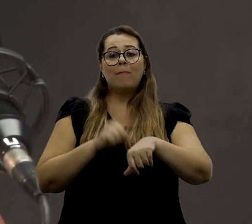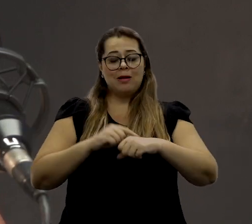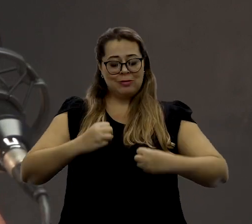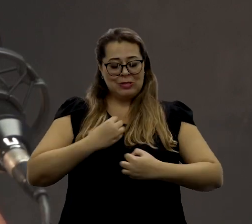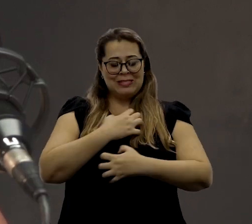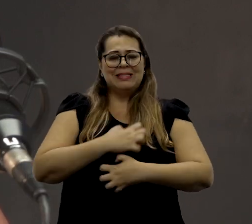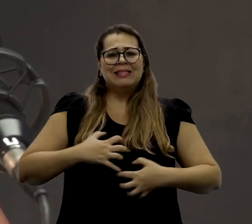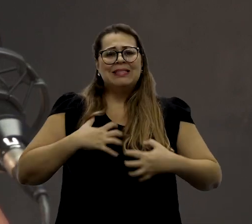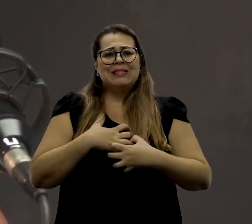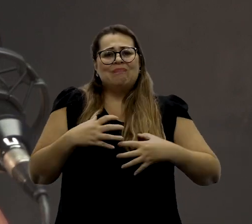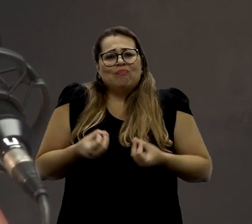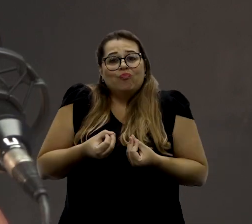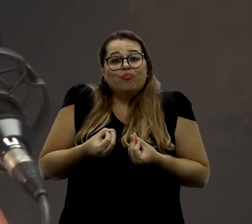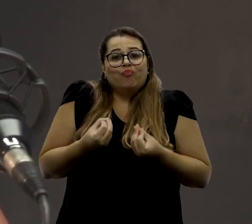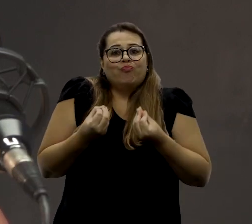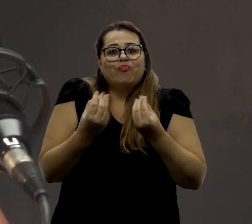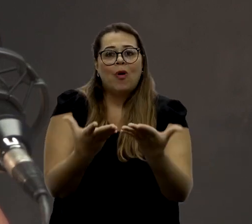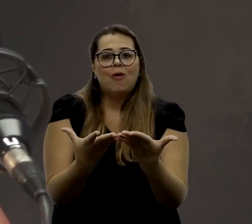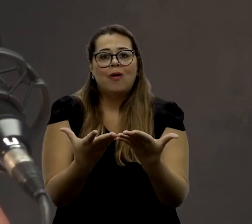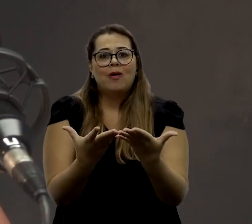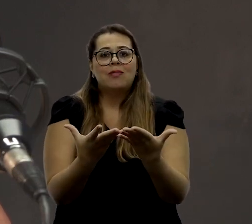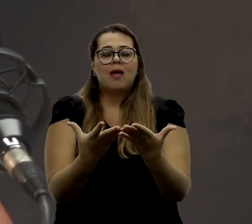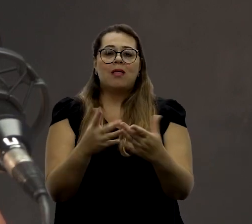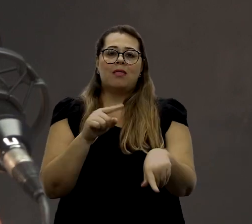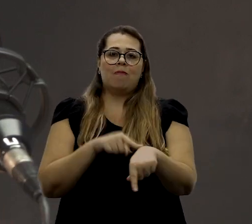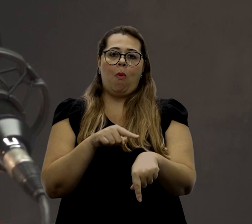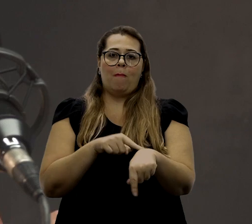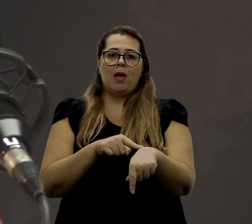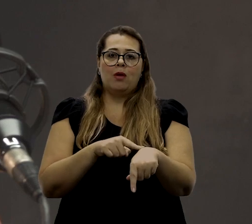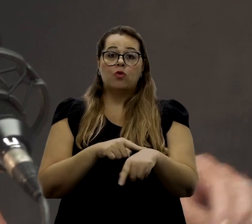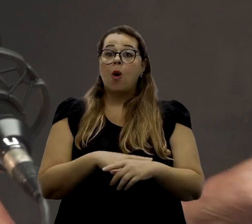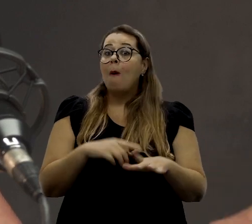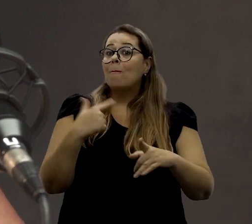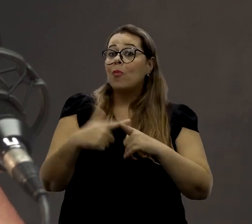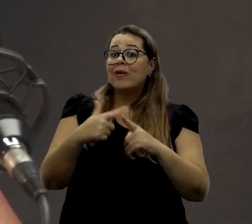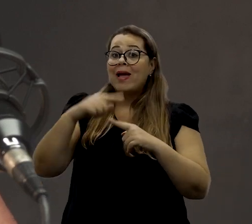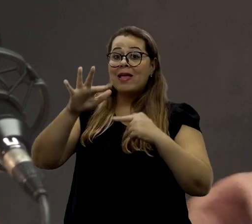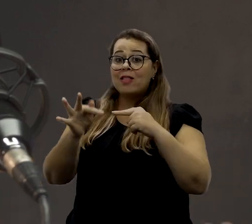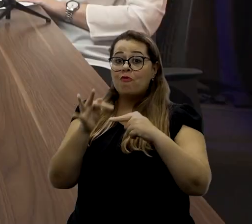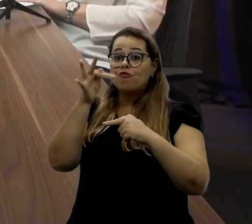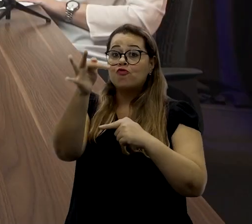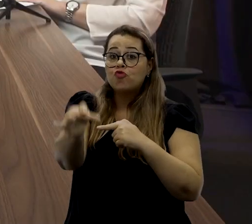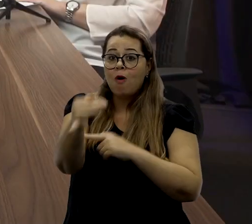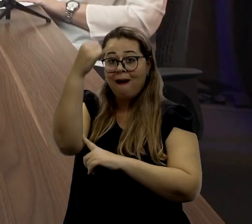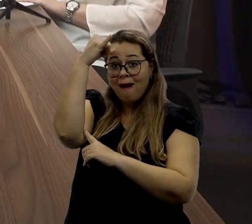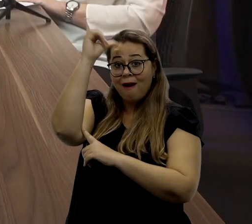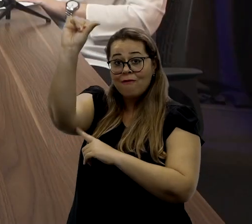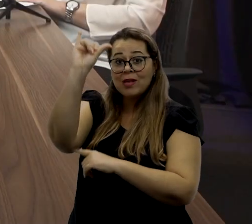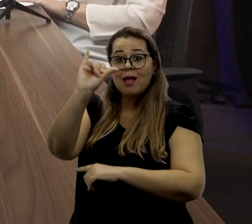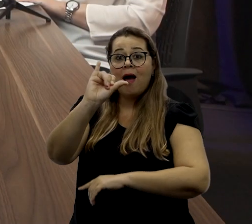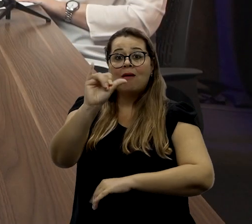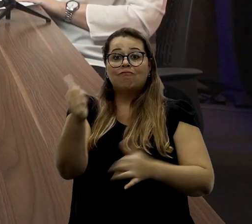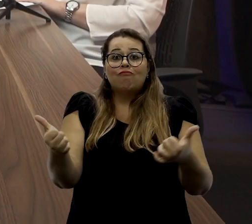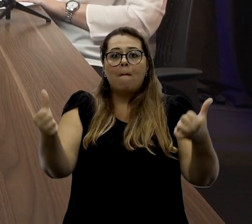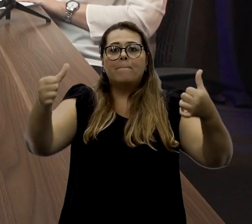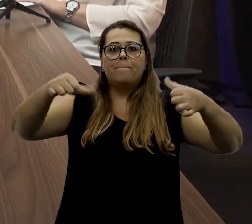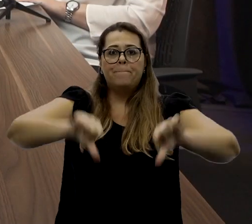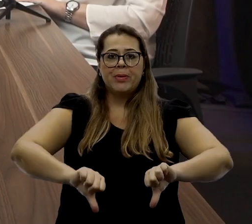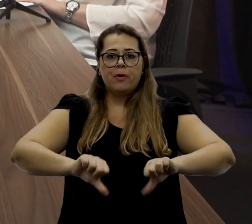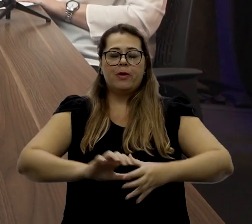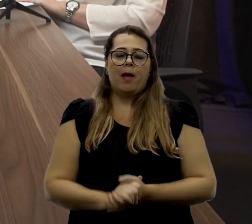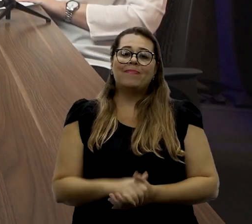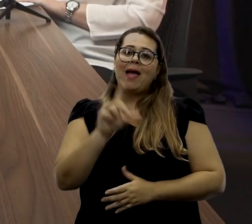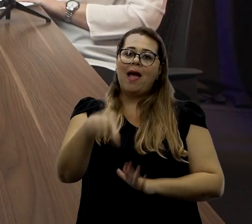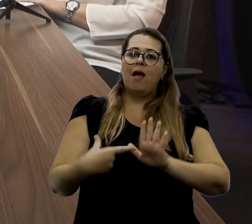de angústia, de ansiedade, né? Então, isso pode evitar chegar lá num quadro clínico mais sério, né? Então,